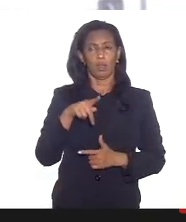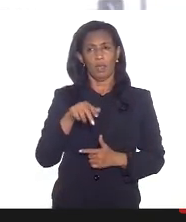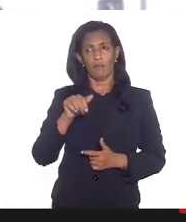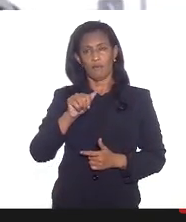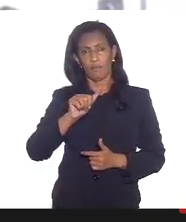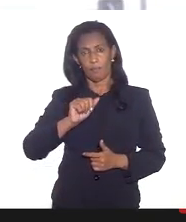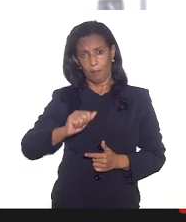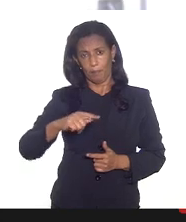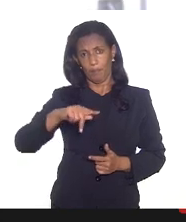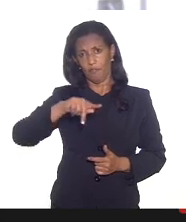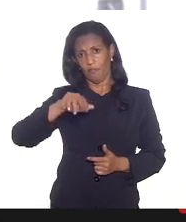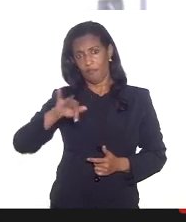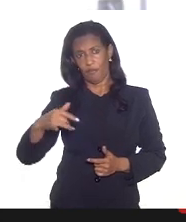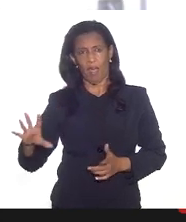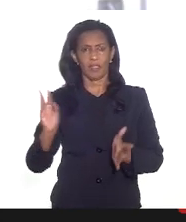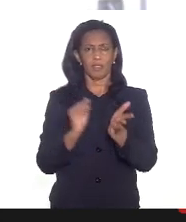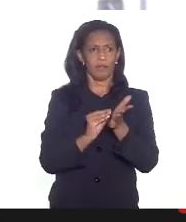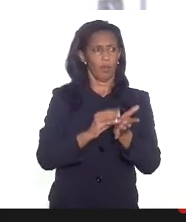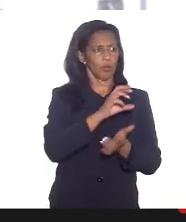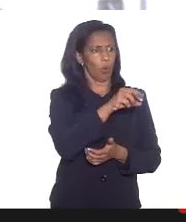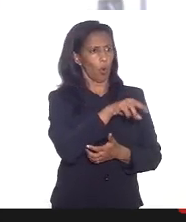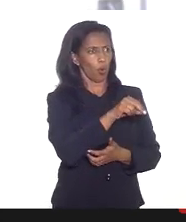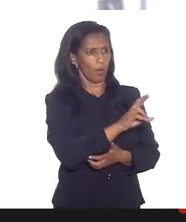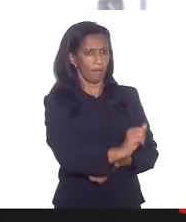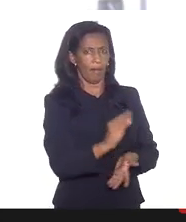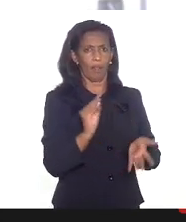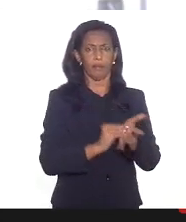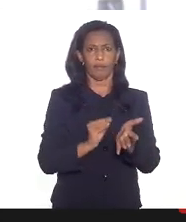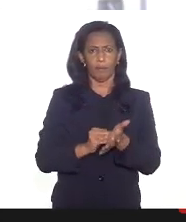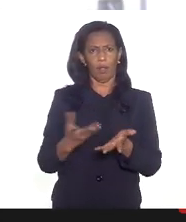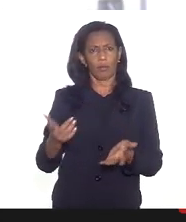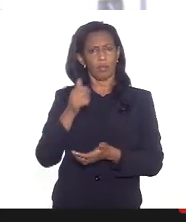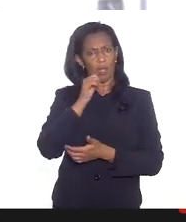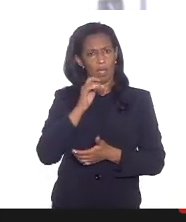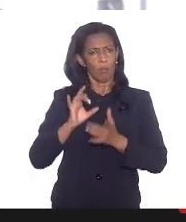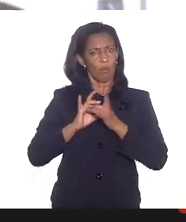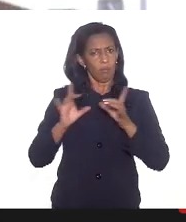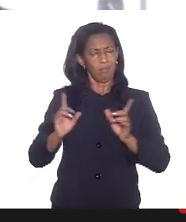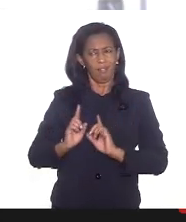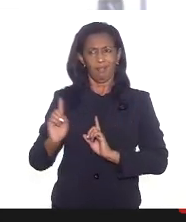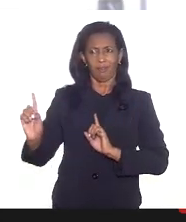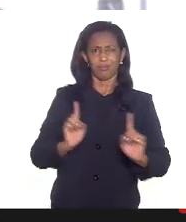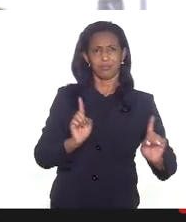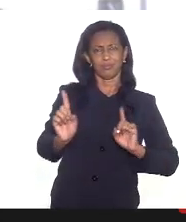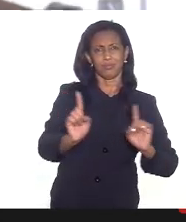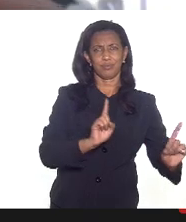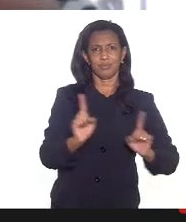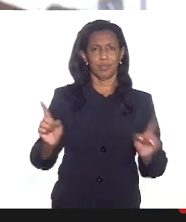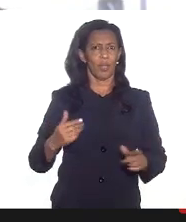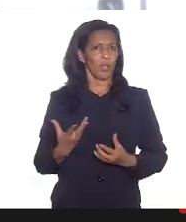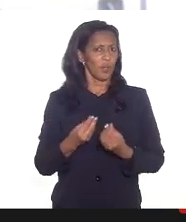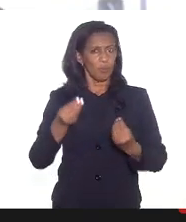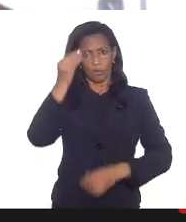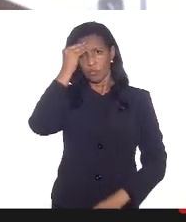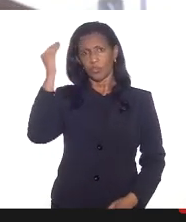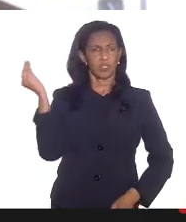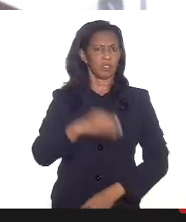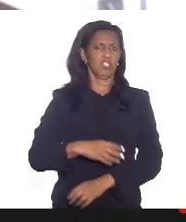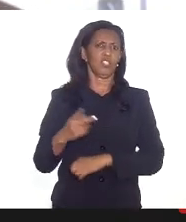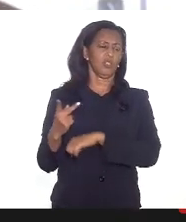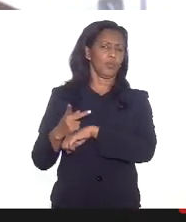é diante da ausência da Corona vaca e isso e depois ainda mais essas mulheres e muitas neste processo acabaram por desistir